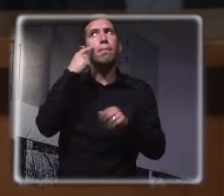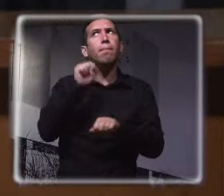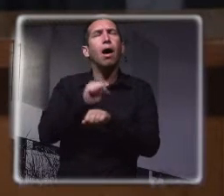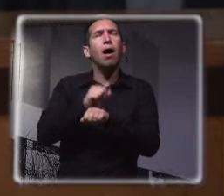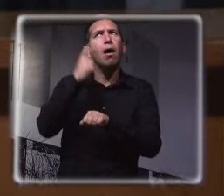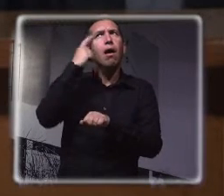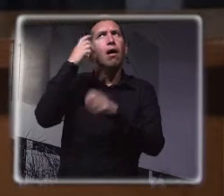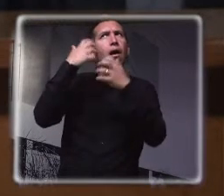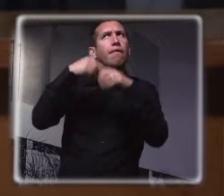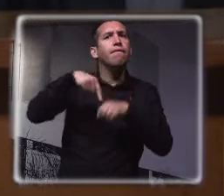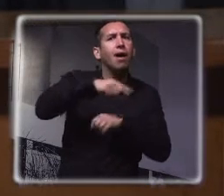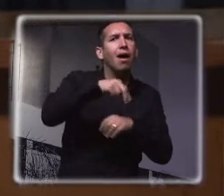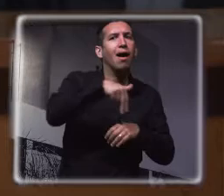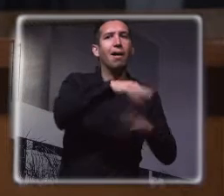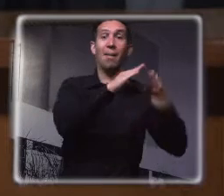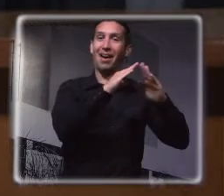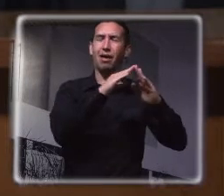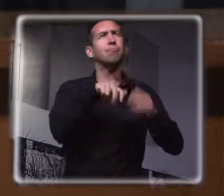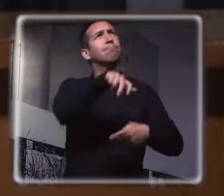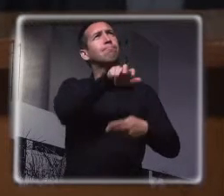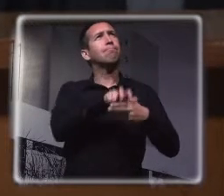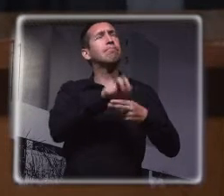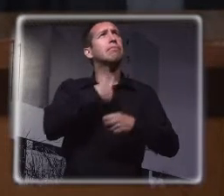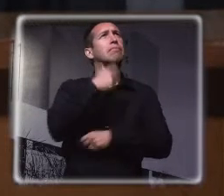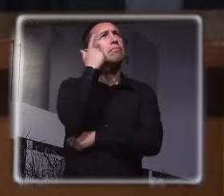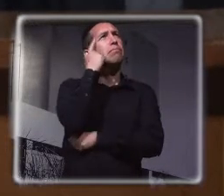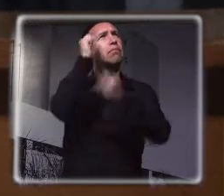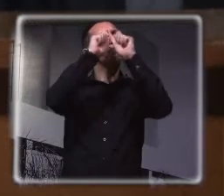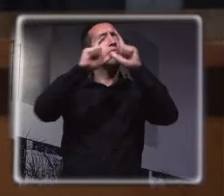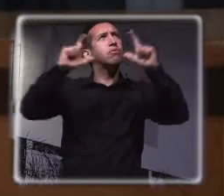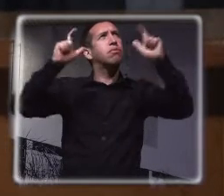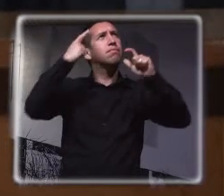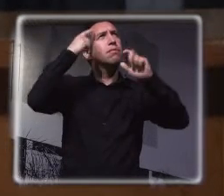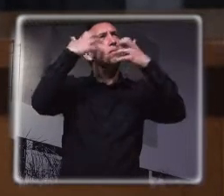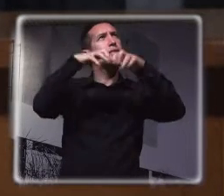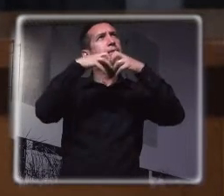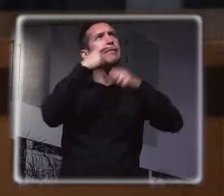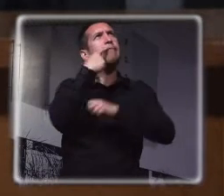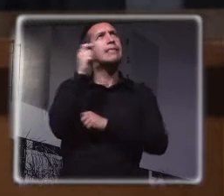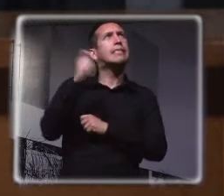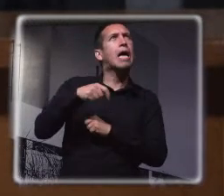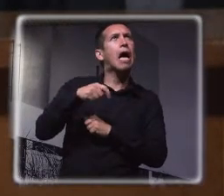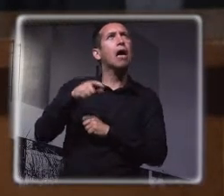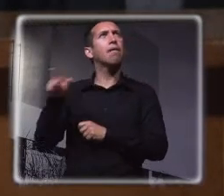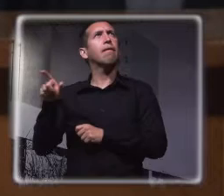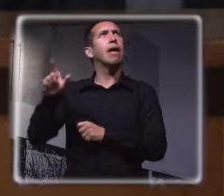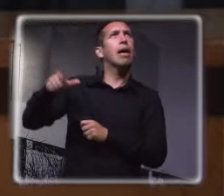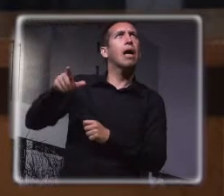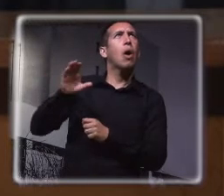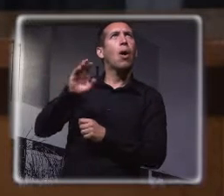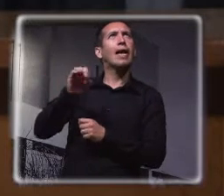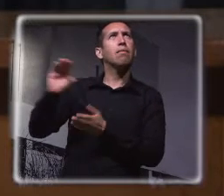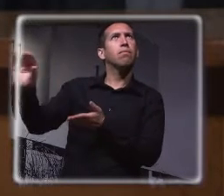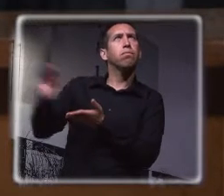reflexão. A pessoa vai para casa, reflete, pensa, e aí só depois ela pode voltar e celebrar esse contrato. É